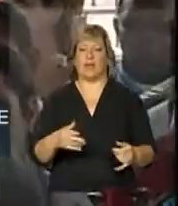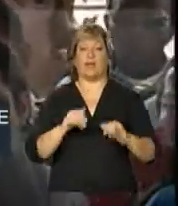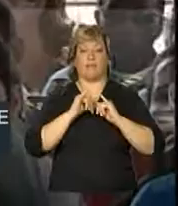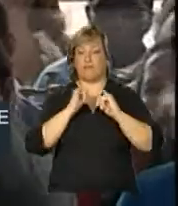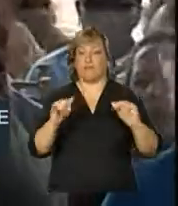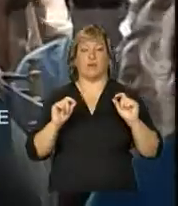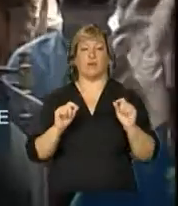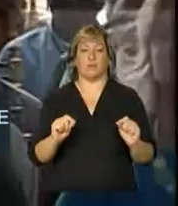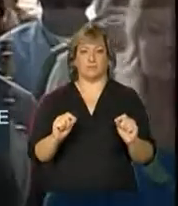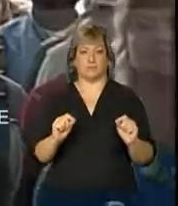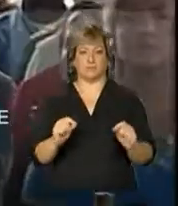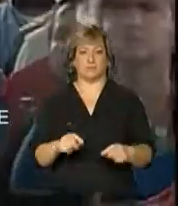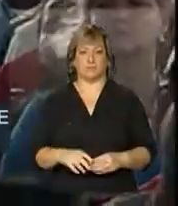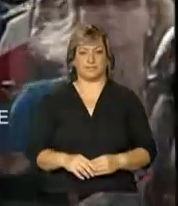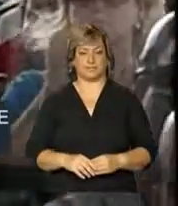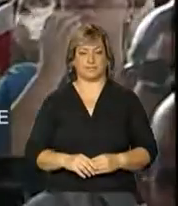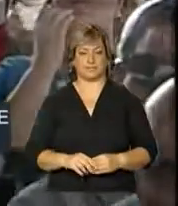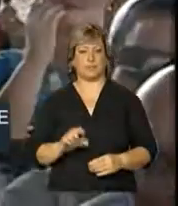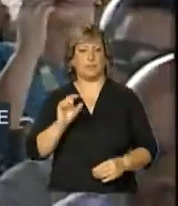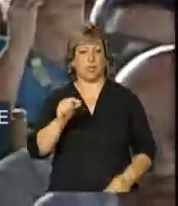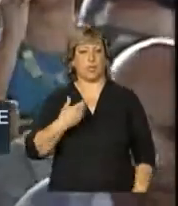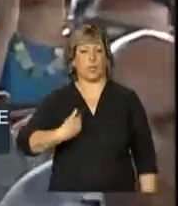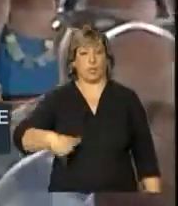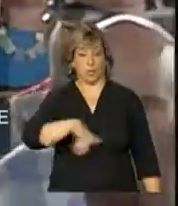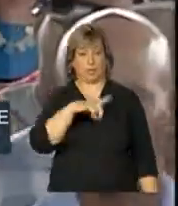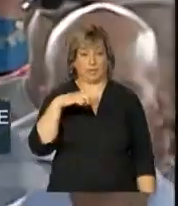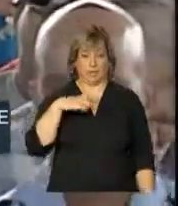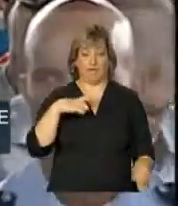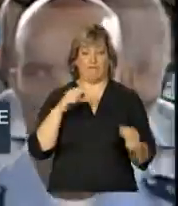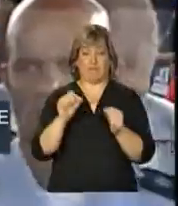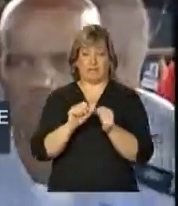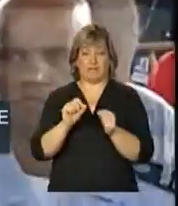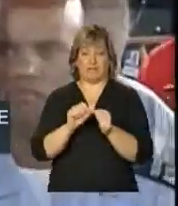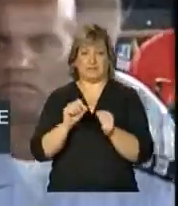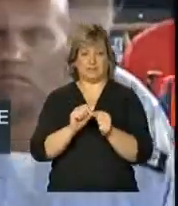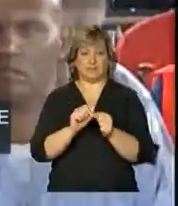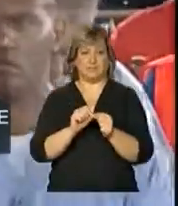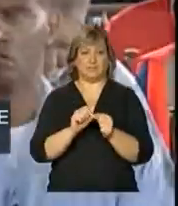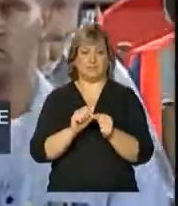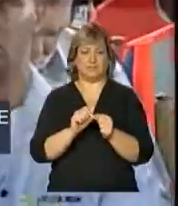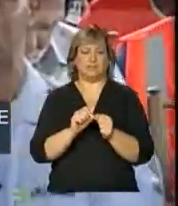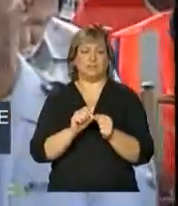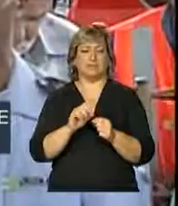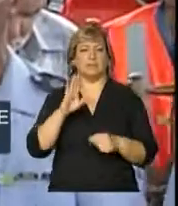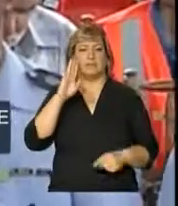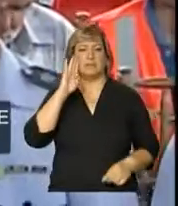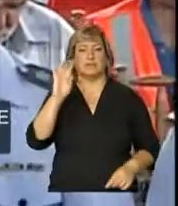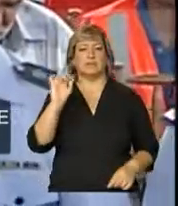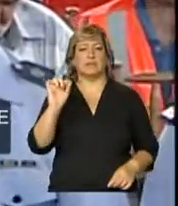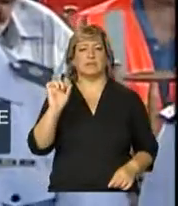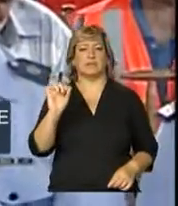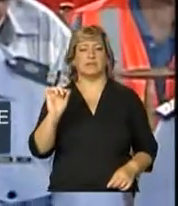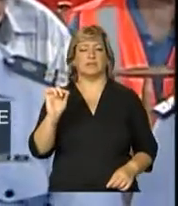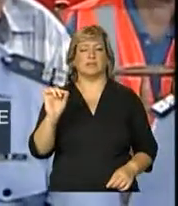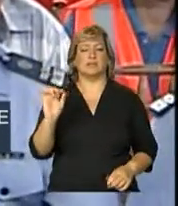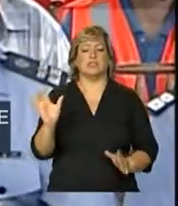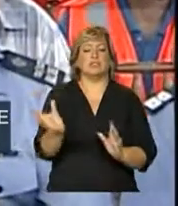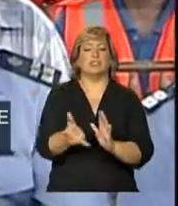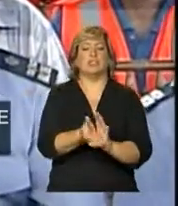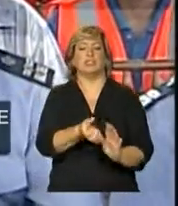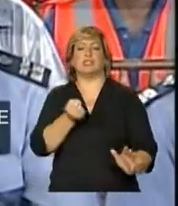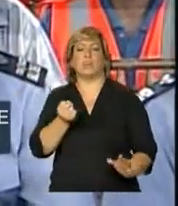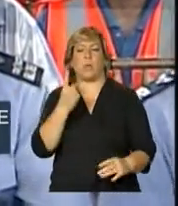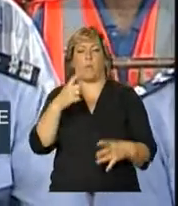destacar o que nós estamos fazendo no sentido de tirar uma parte da